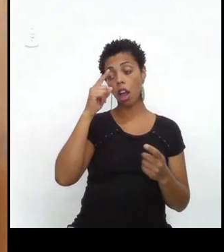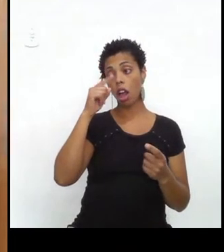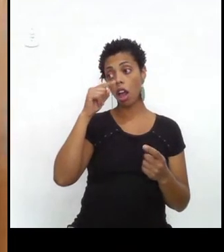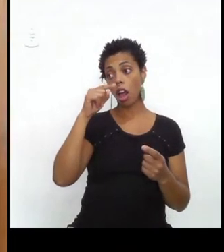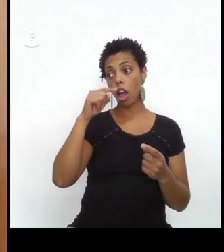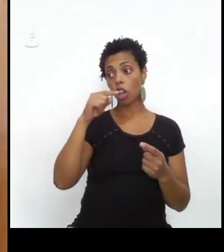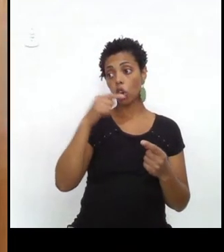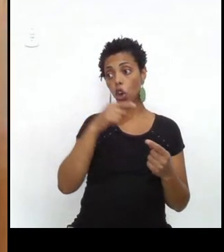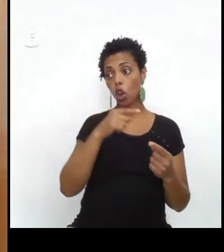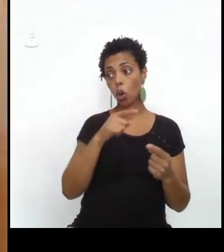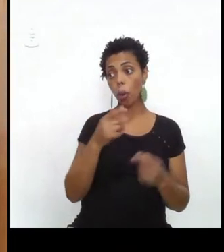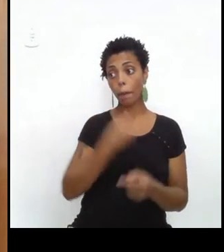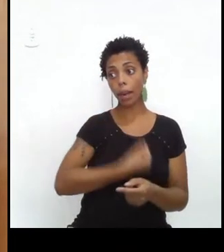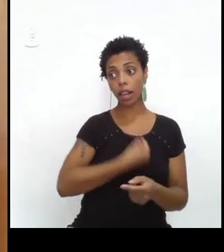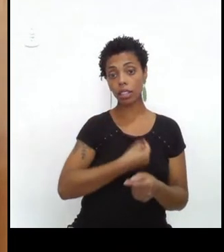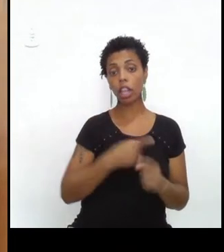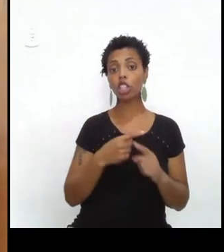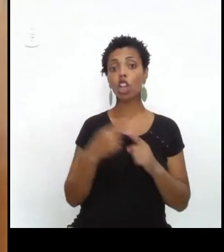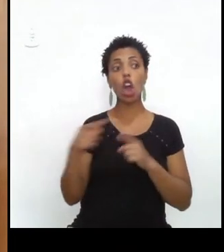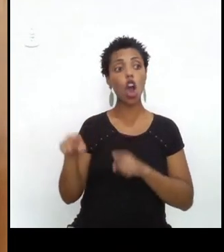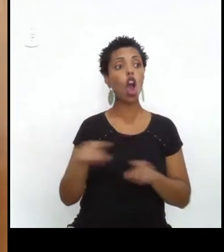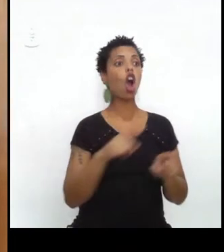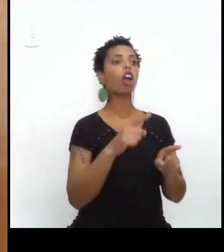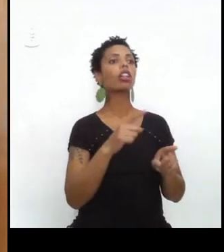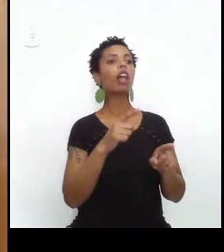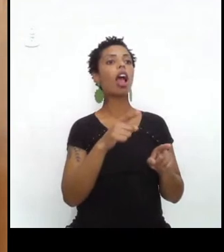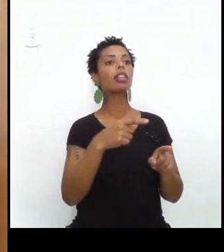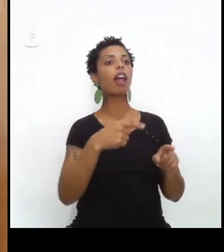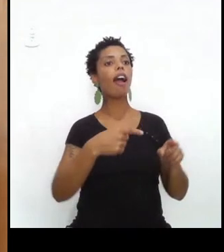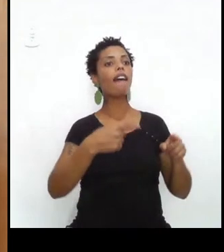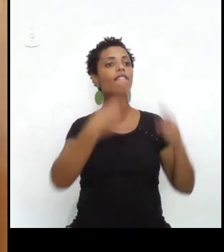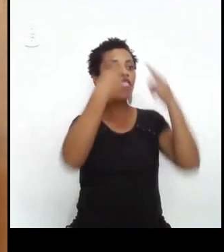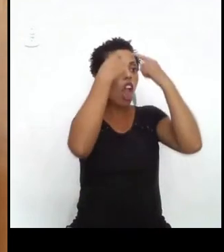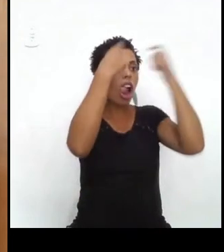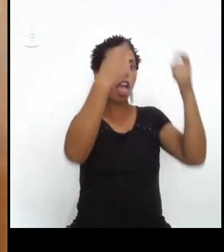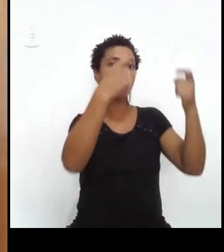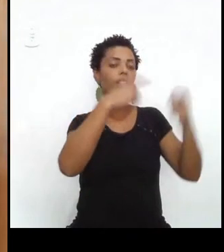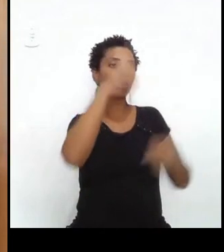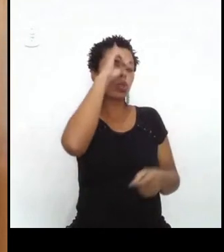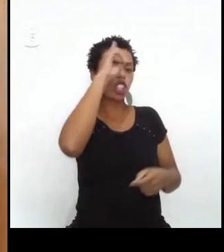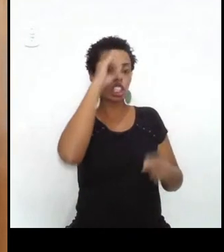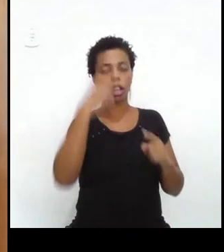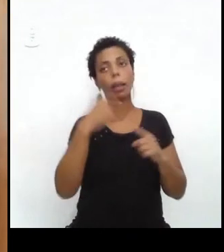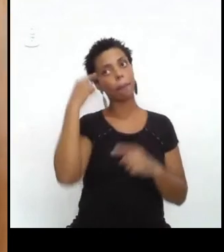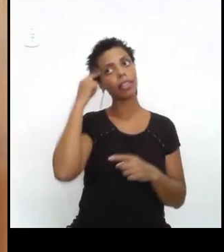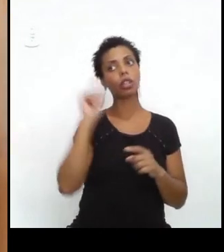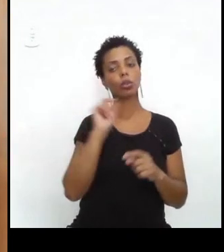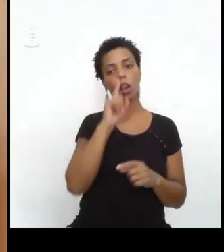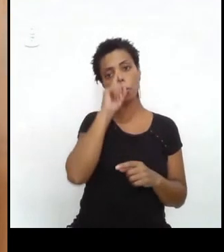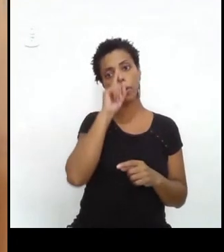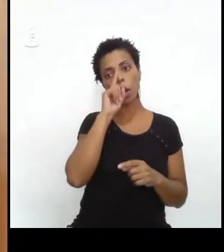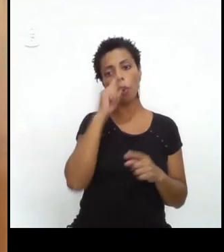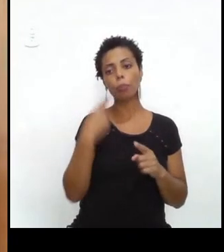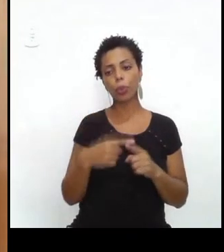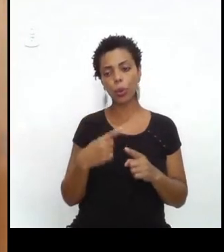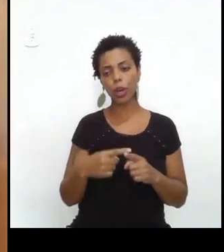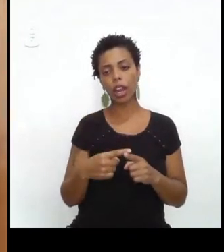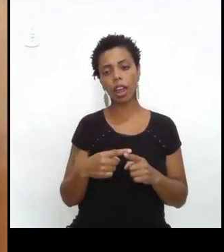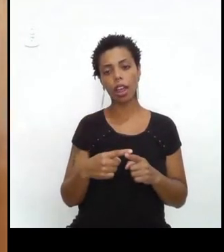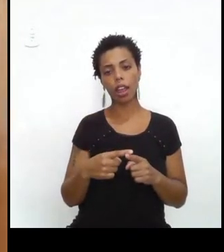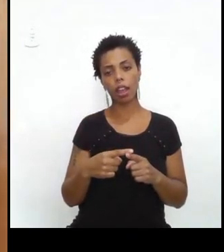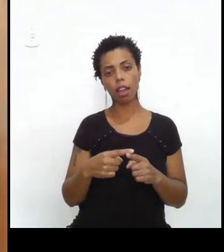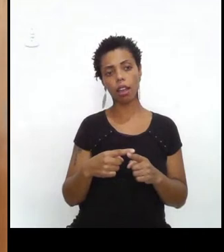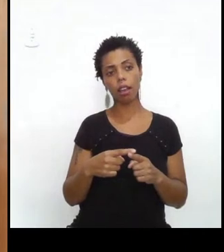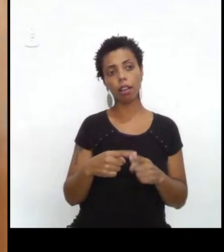Oi galerinha não pensando nas ruas porque é mas é isso Você também tem companhia